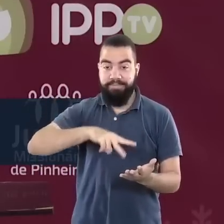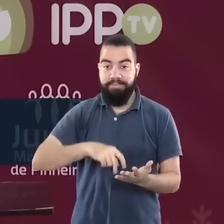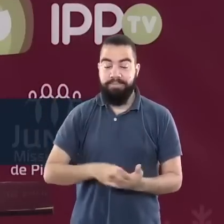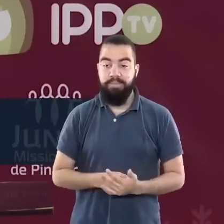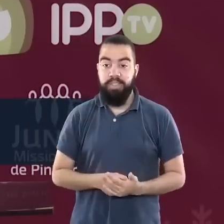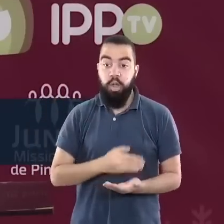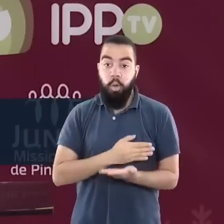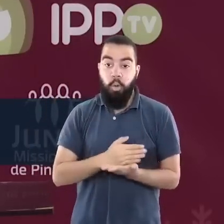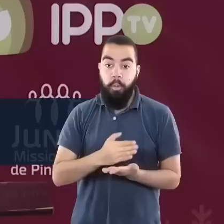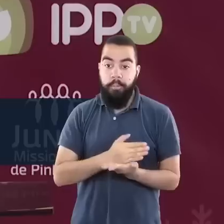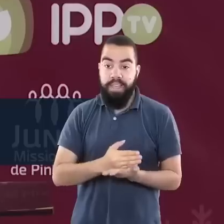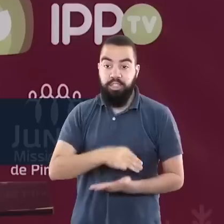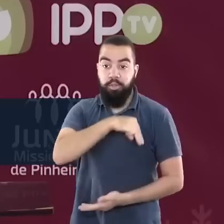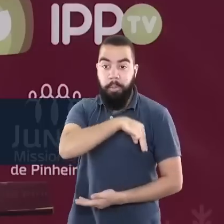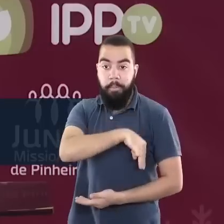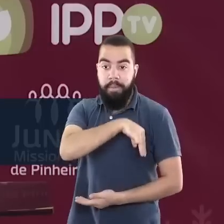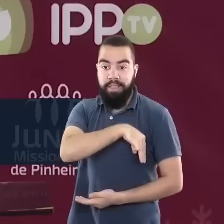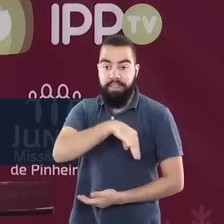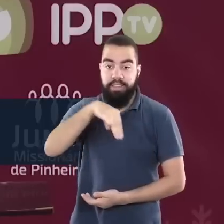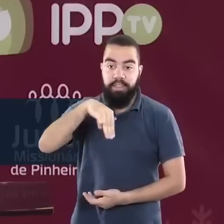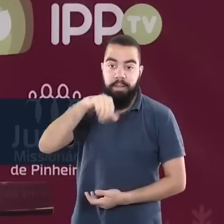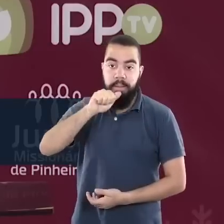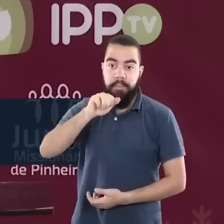em Mateus Capítulo 2